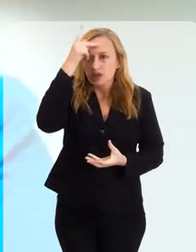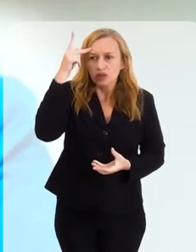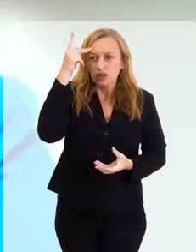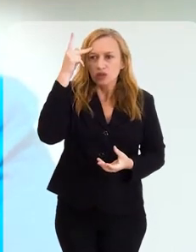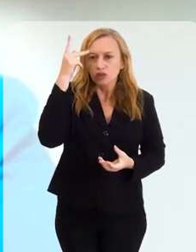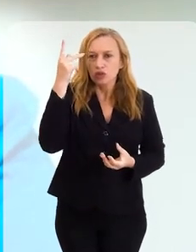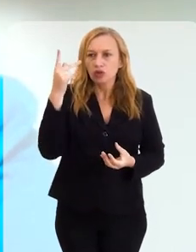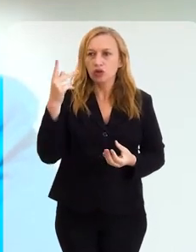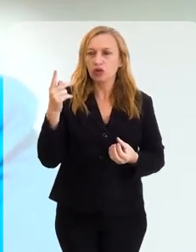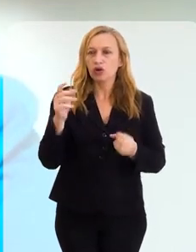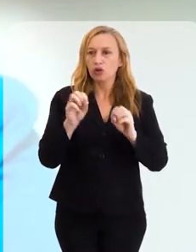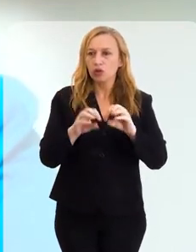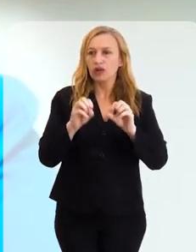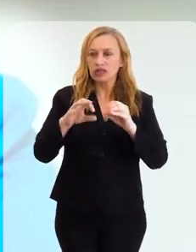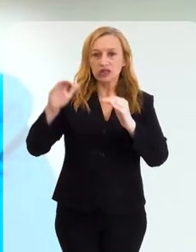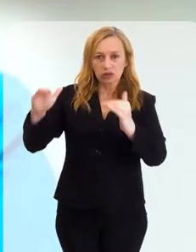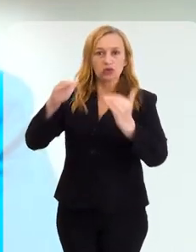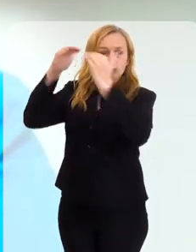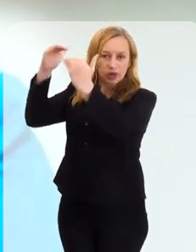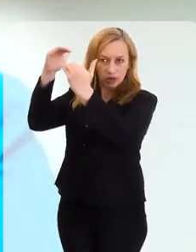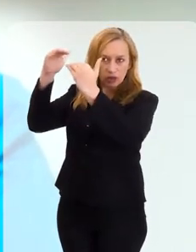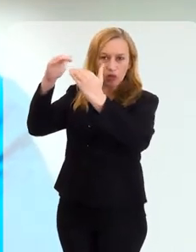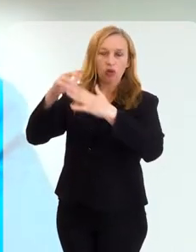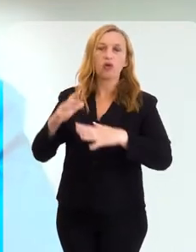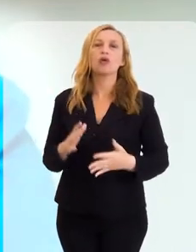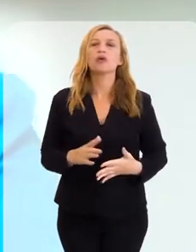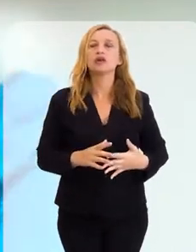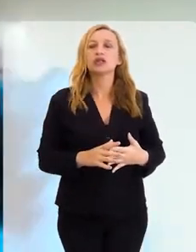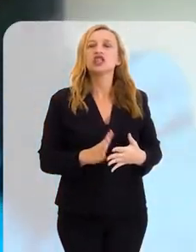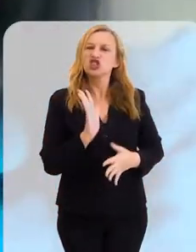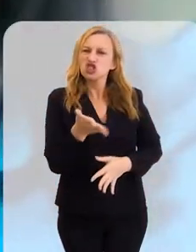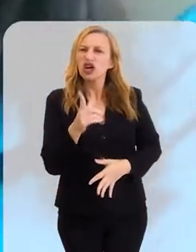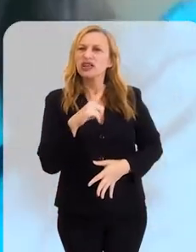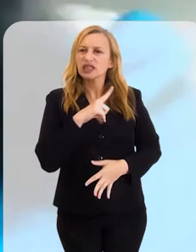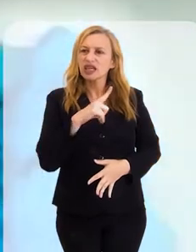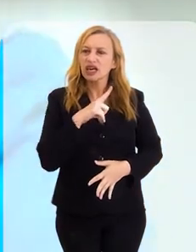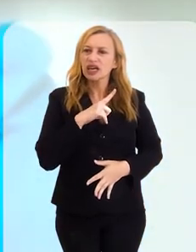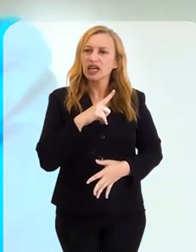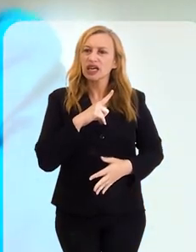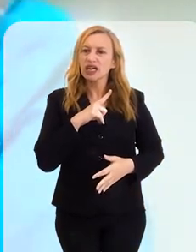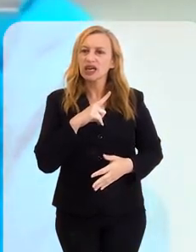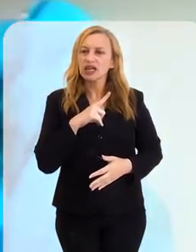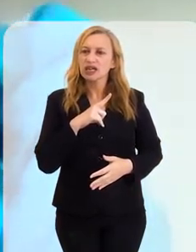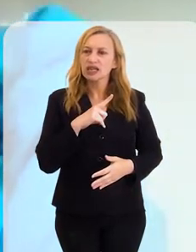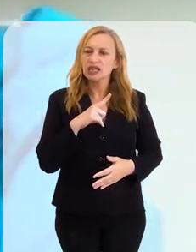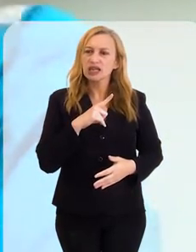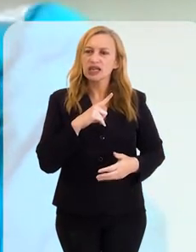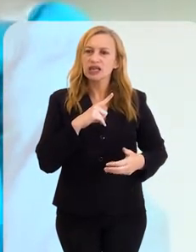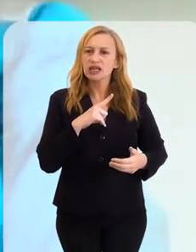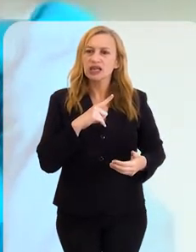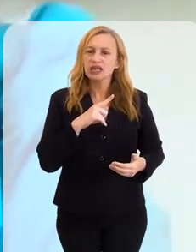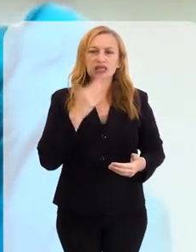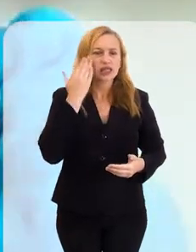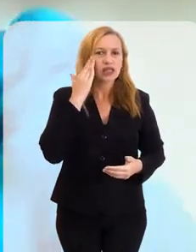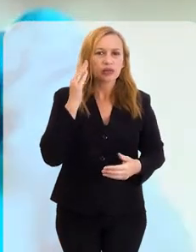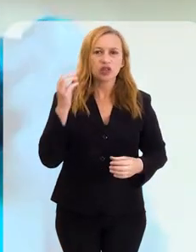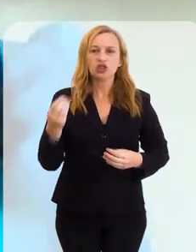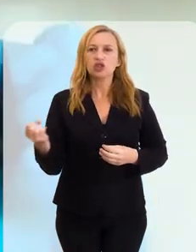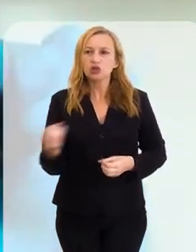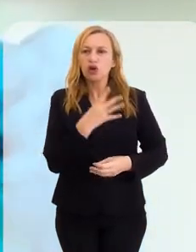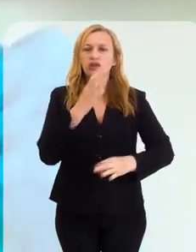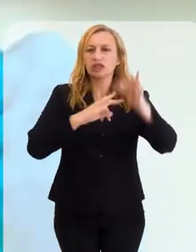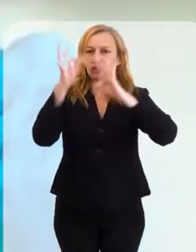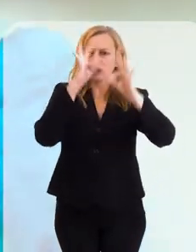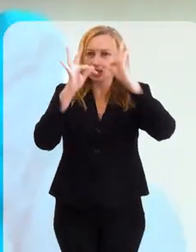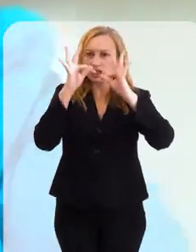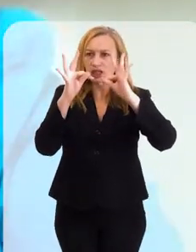tecnologias. Então, como são pessoas de alta escolaridade, as que já têm, inclusive, essa habilitação para usar